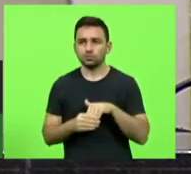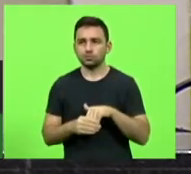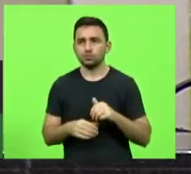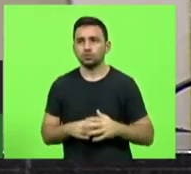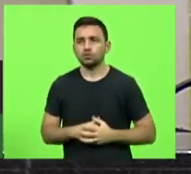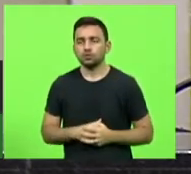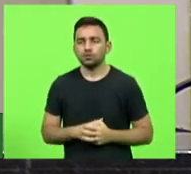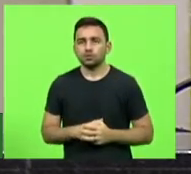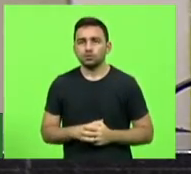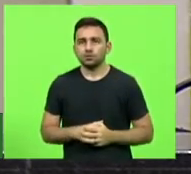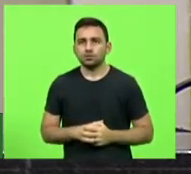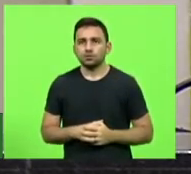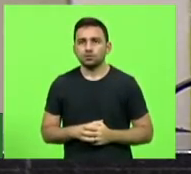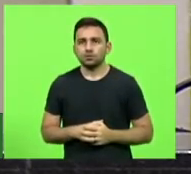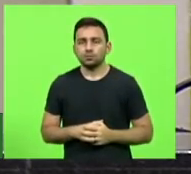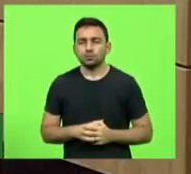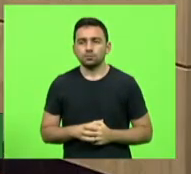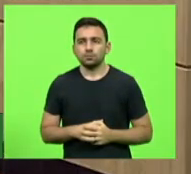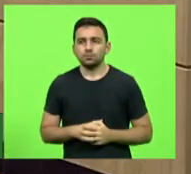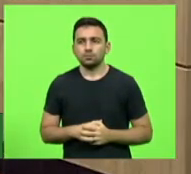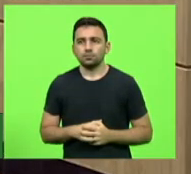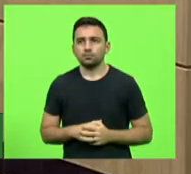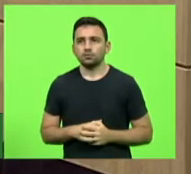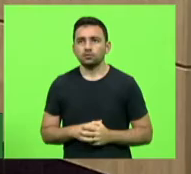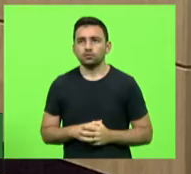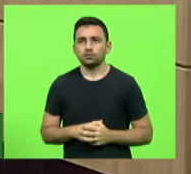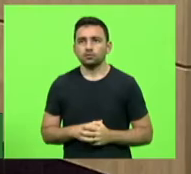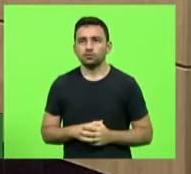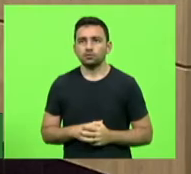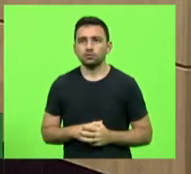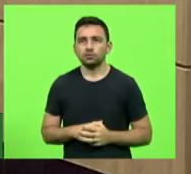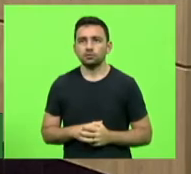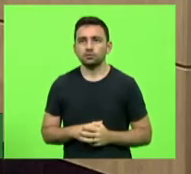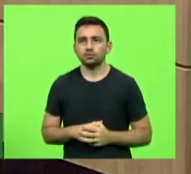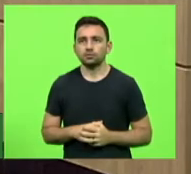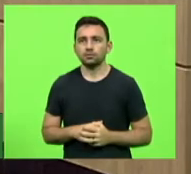virtual. É sobre o que isso?